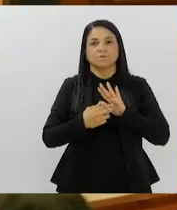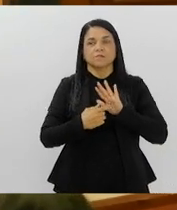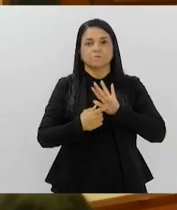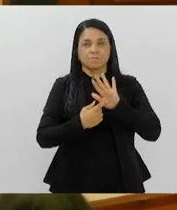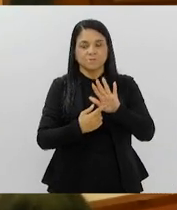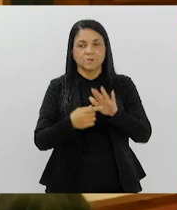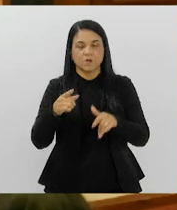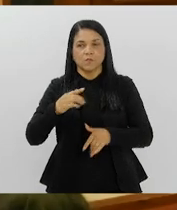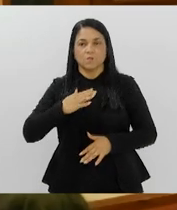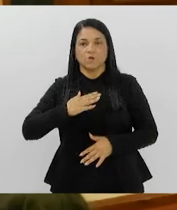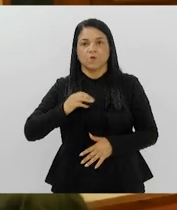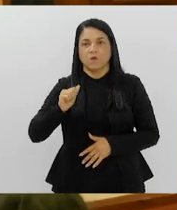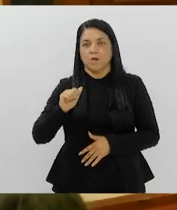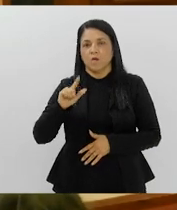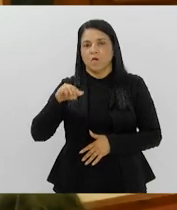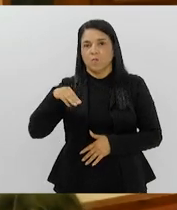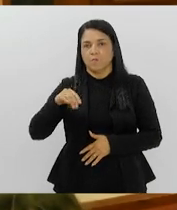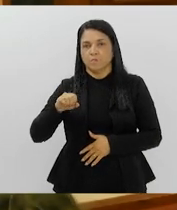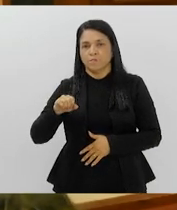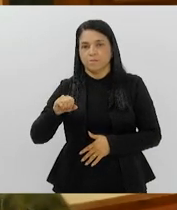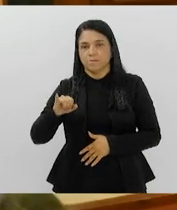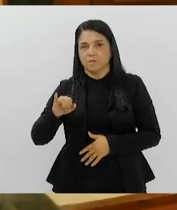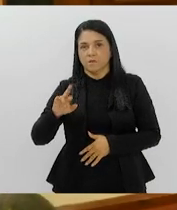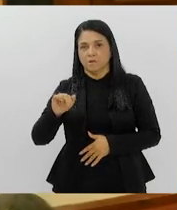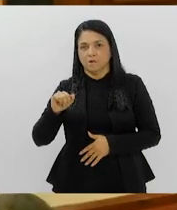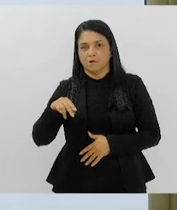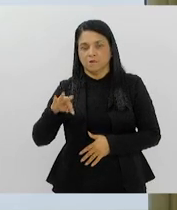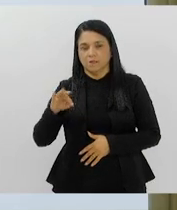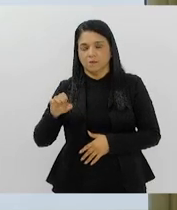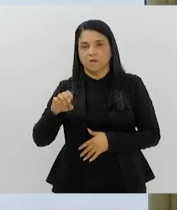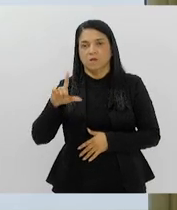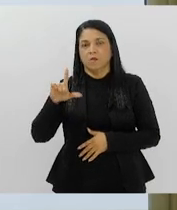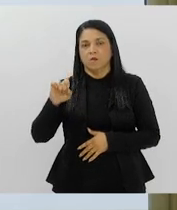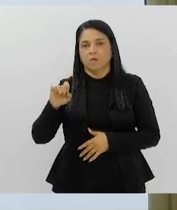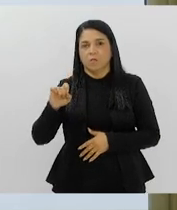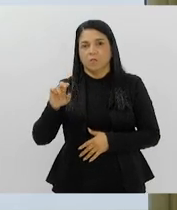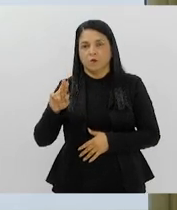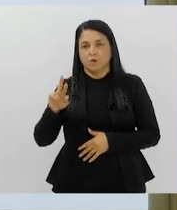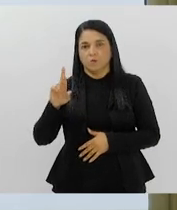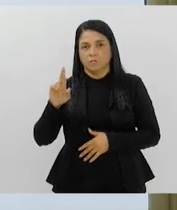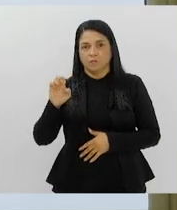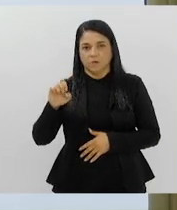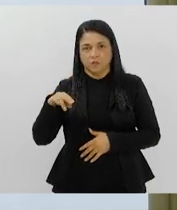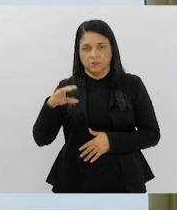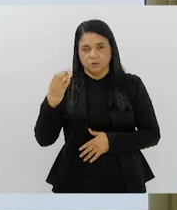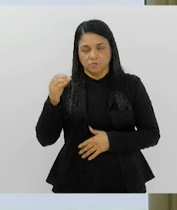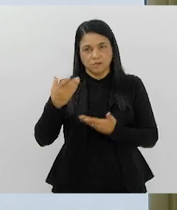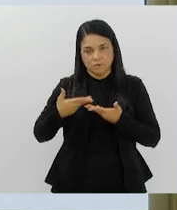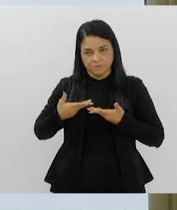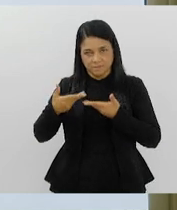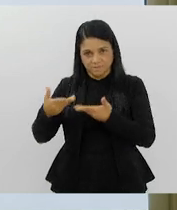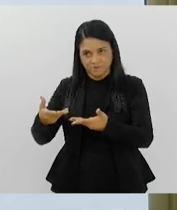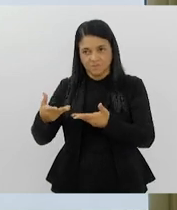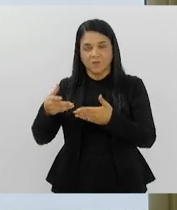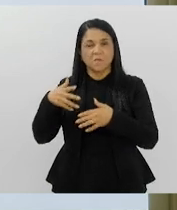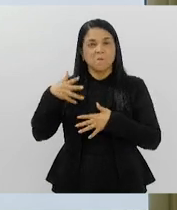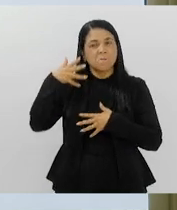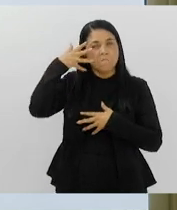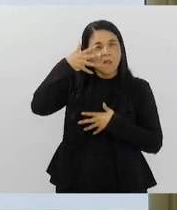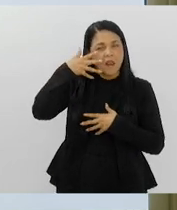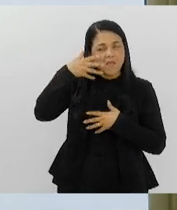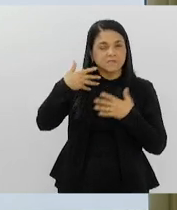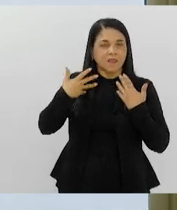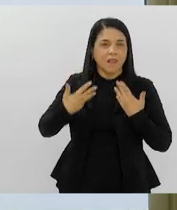Lourenço, que nos recepciona aqui também e nos agraciou com uma palestra leve.